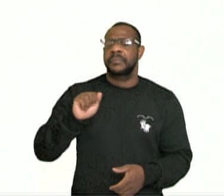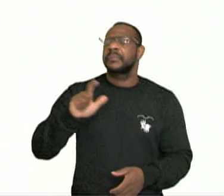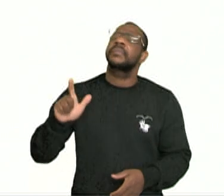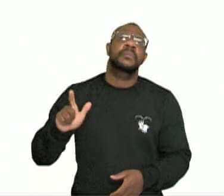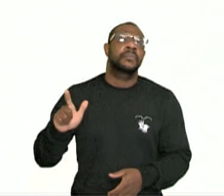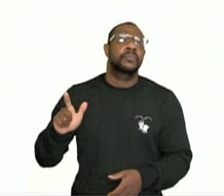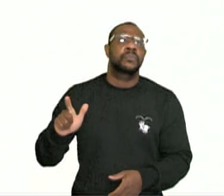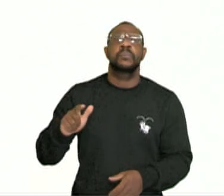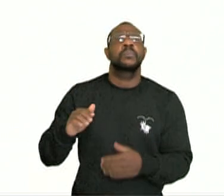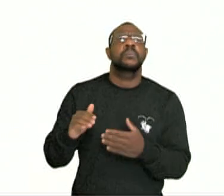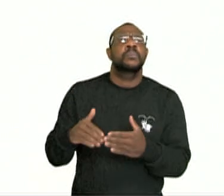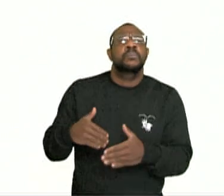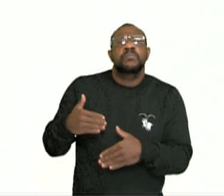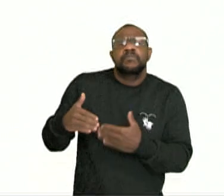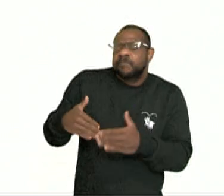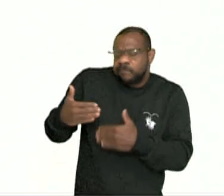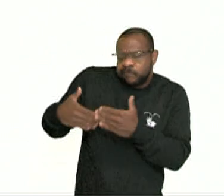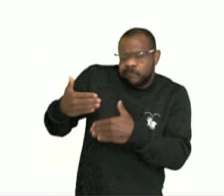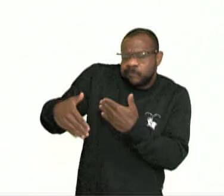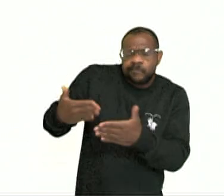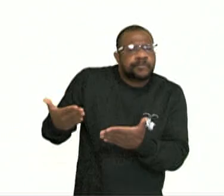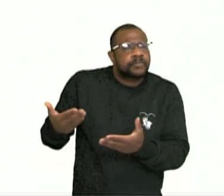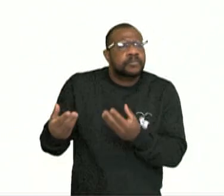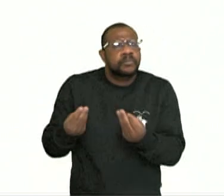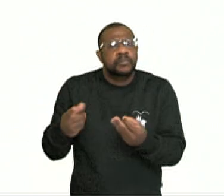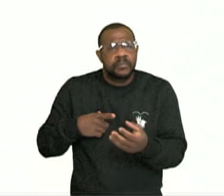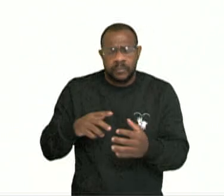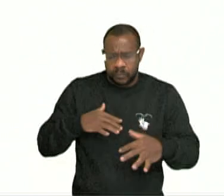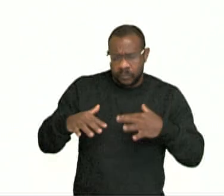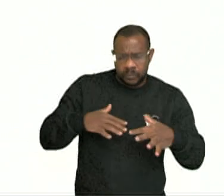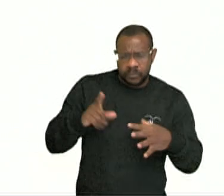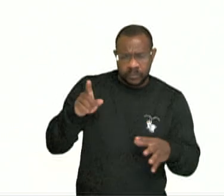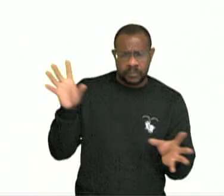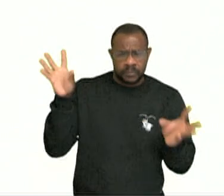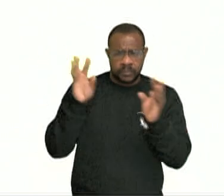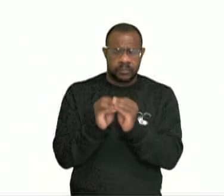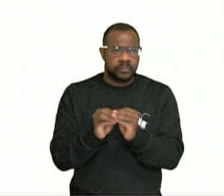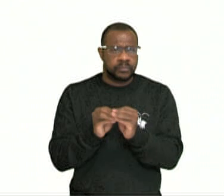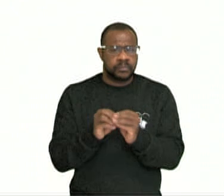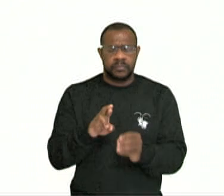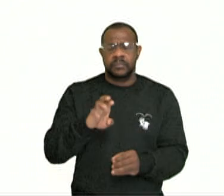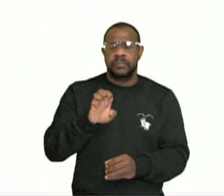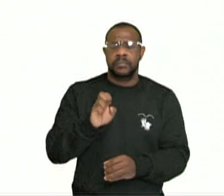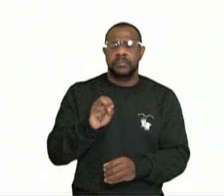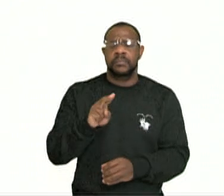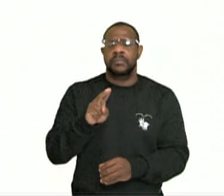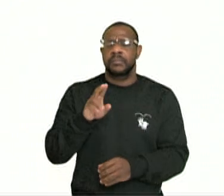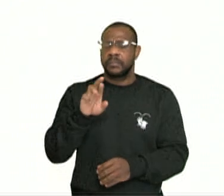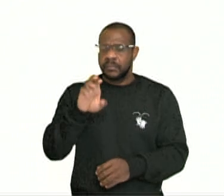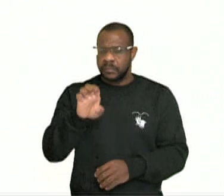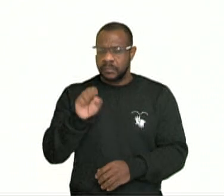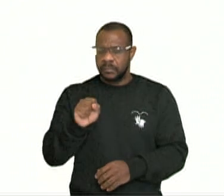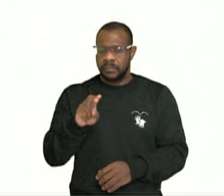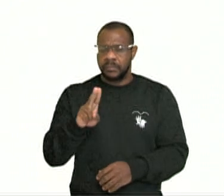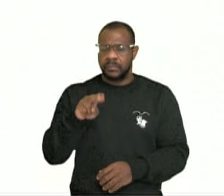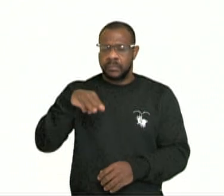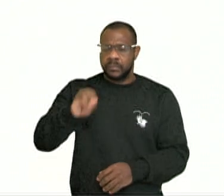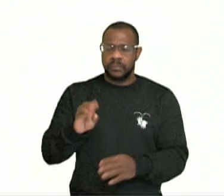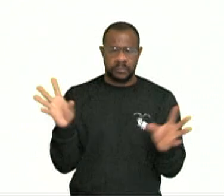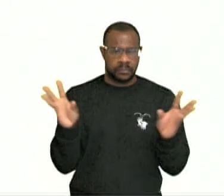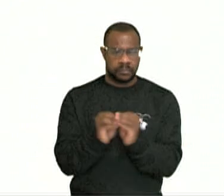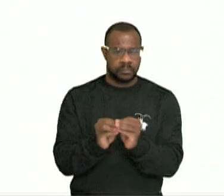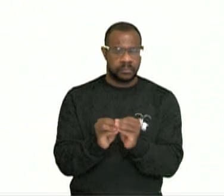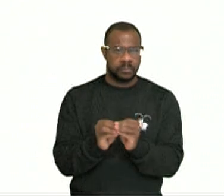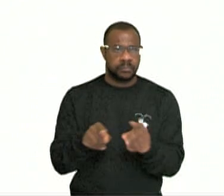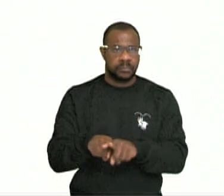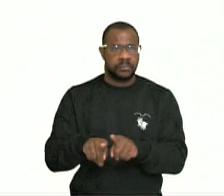faz um outro movimento que a gente chama de resumo. Ele resume aquilo que havia sido dito. Ele sintetiza